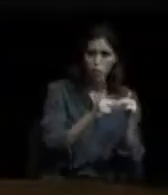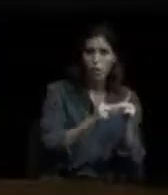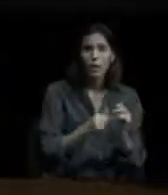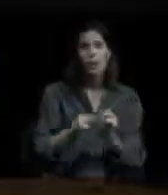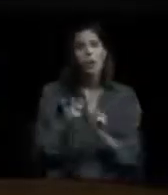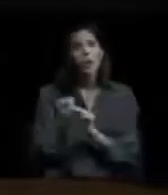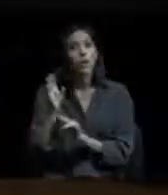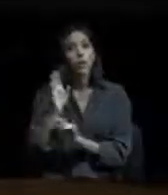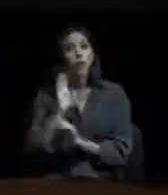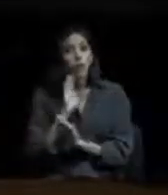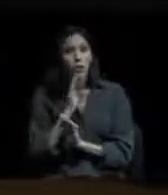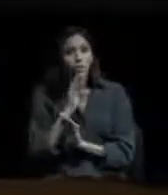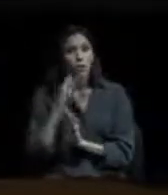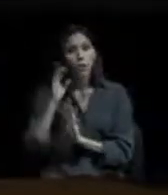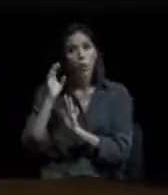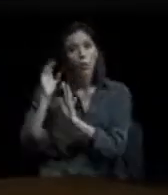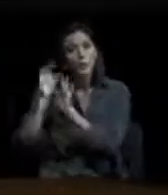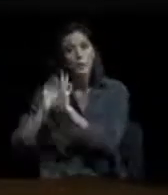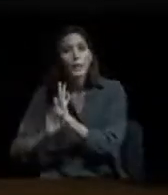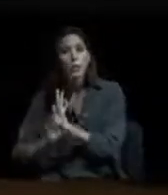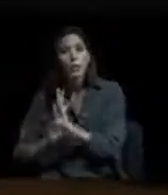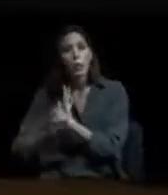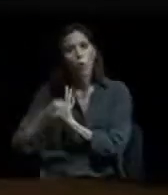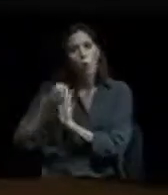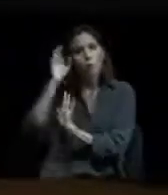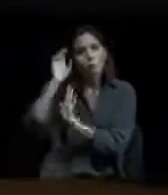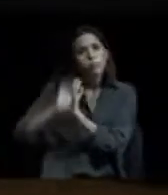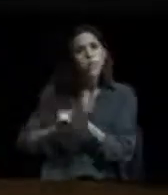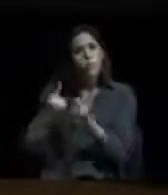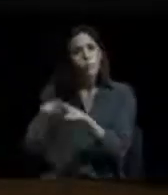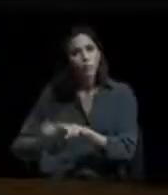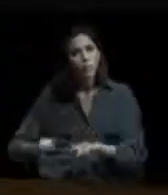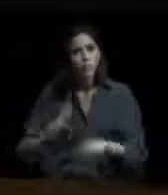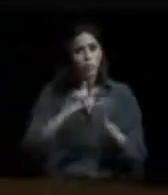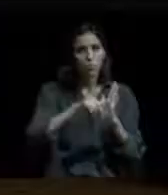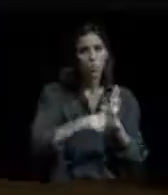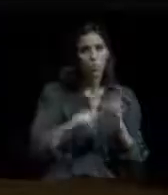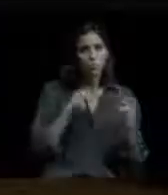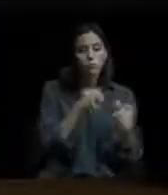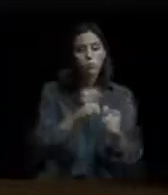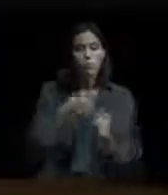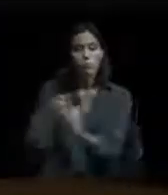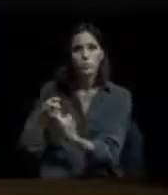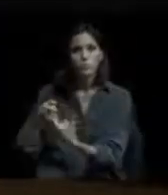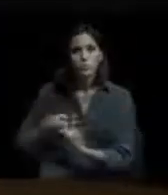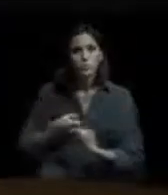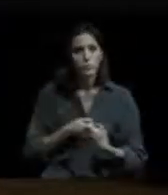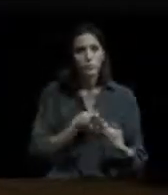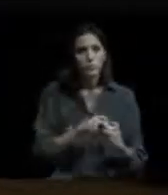Executivo usou critérios diferentes para decidir sobre alguns daqueles contestados projetos, de tal modo